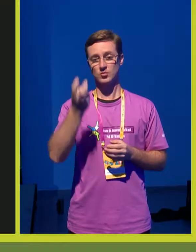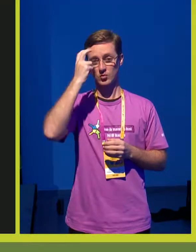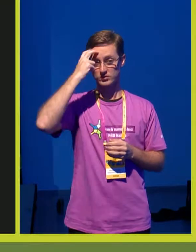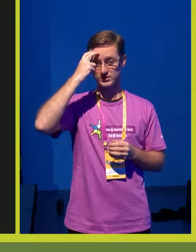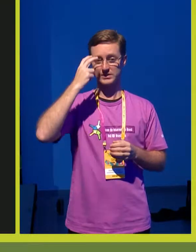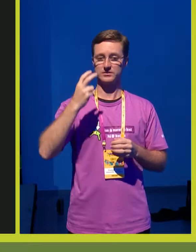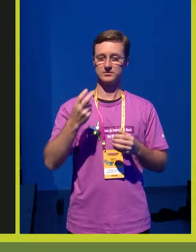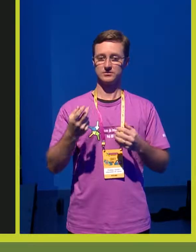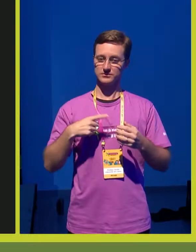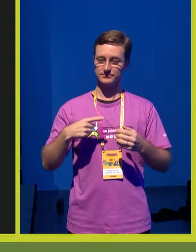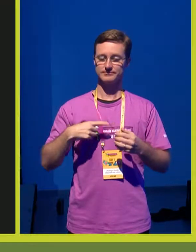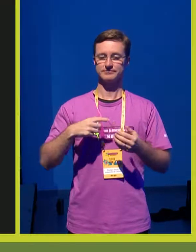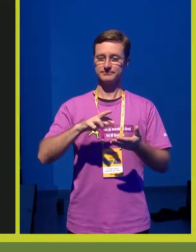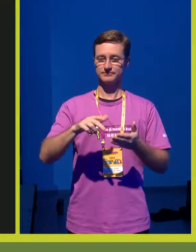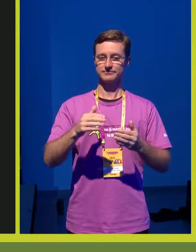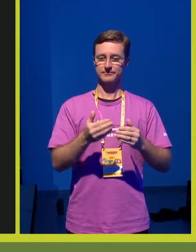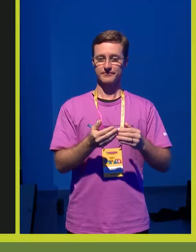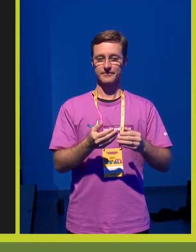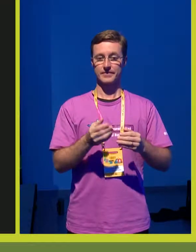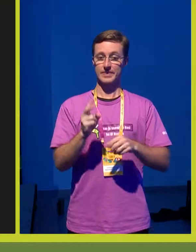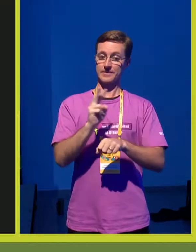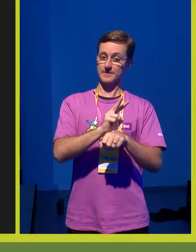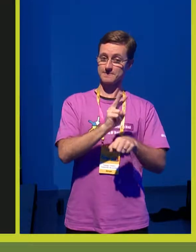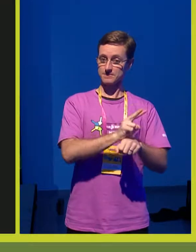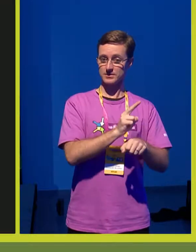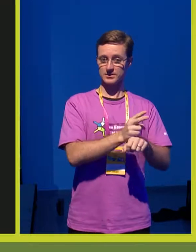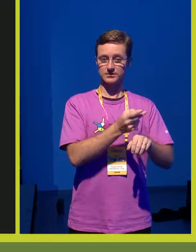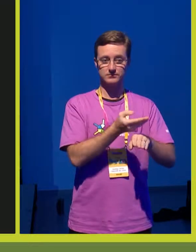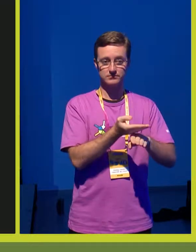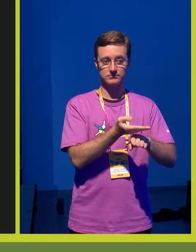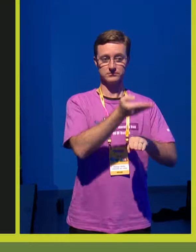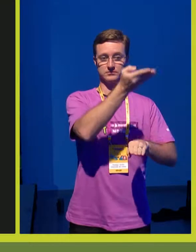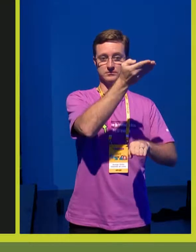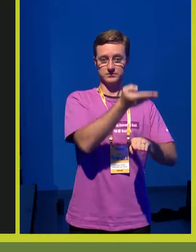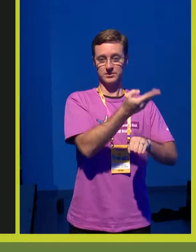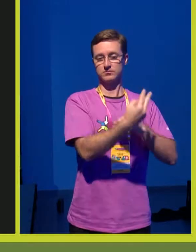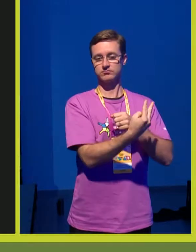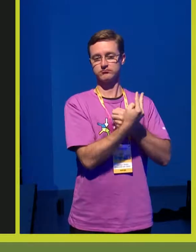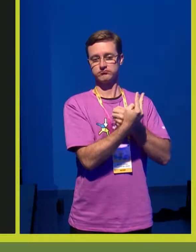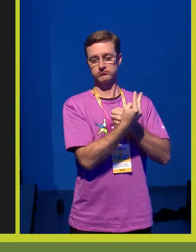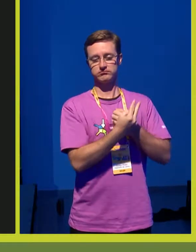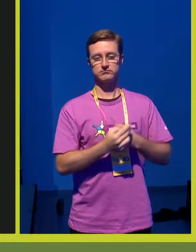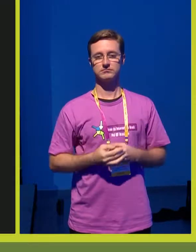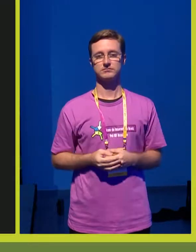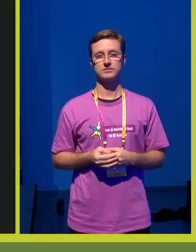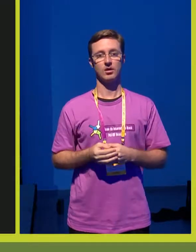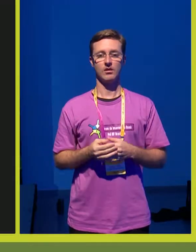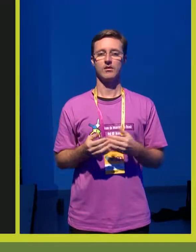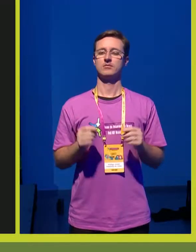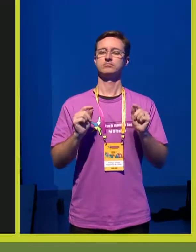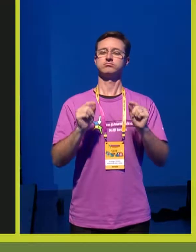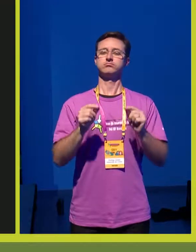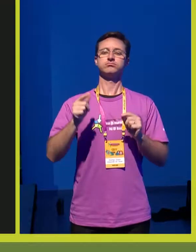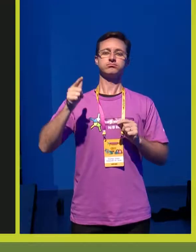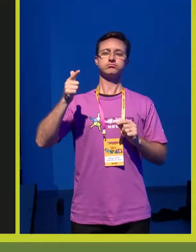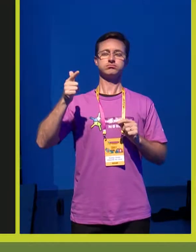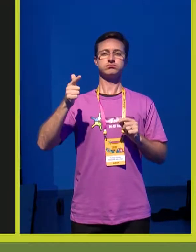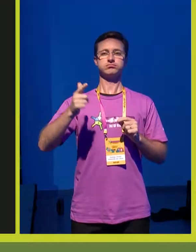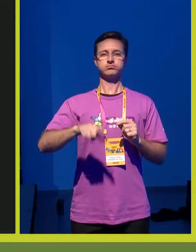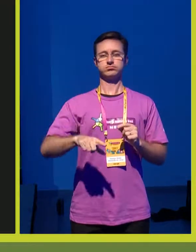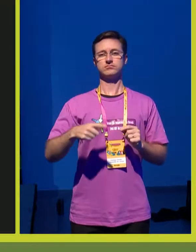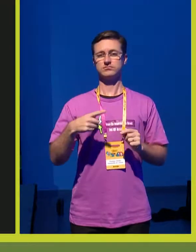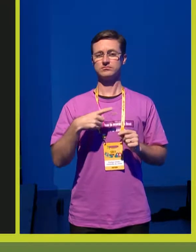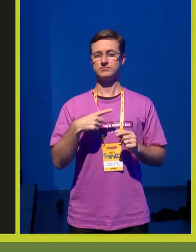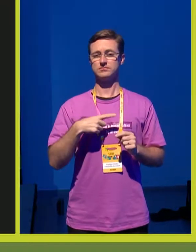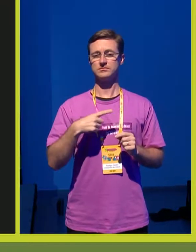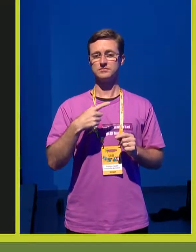defender o mesmo nível de proteção o que é que eu de novo aqui aproveitando a oportunidade que eu sei que tem gente que tem